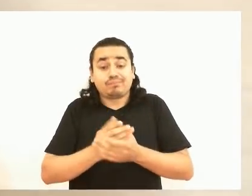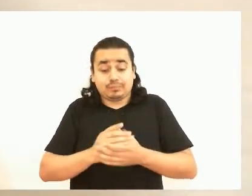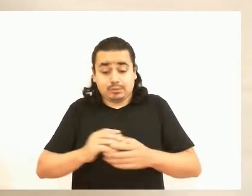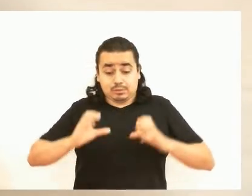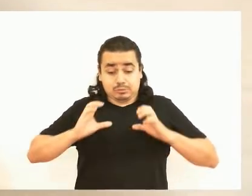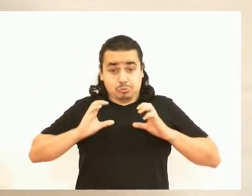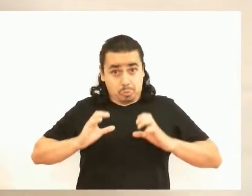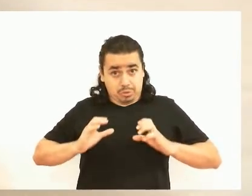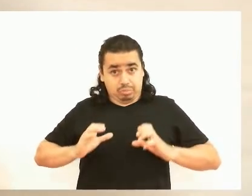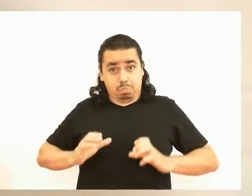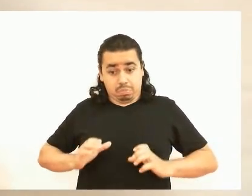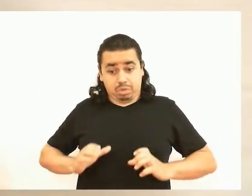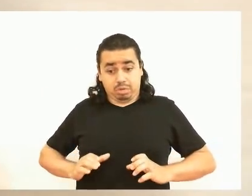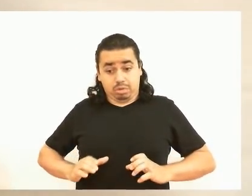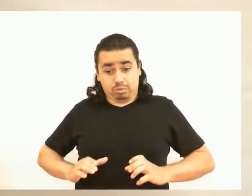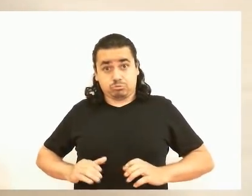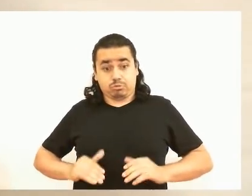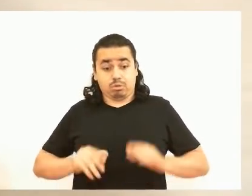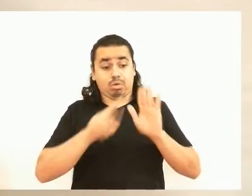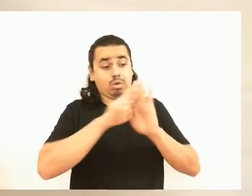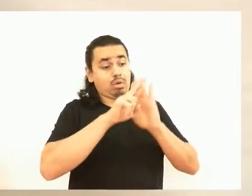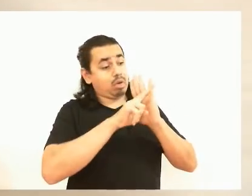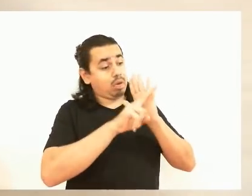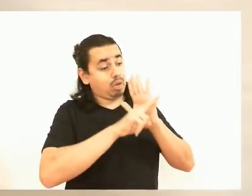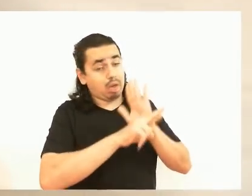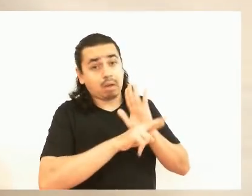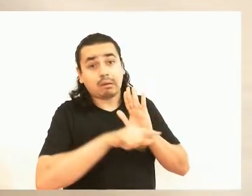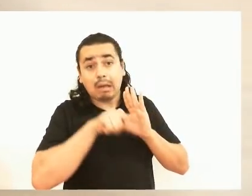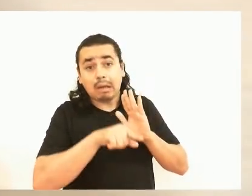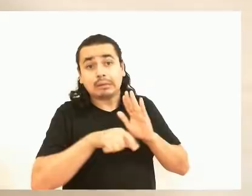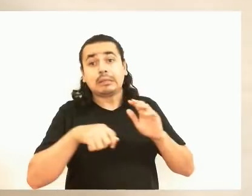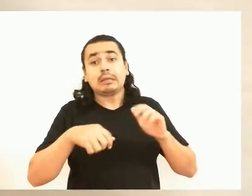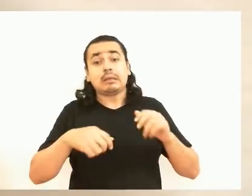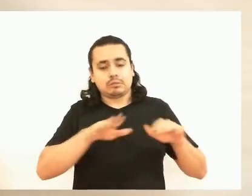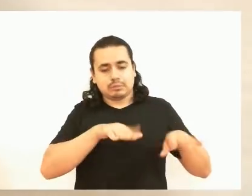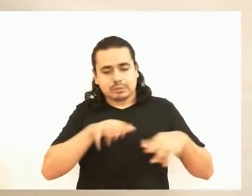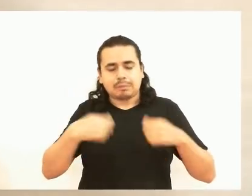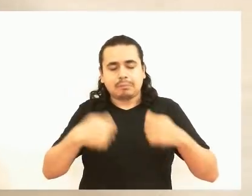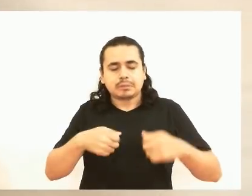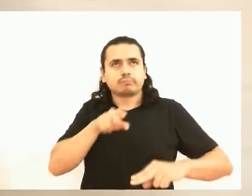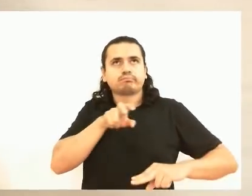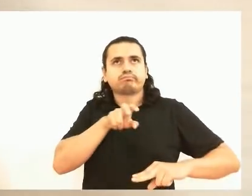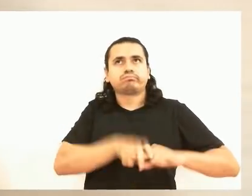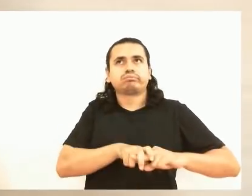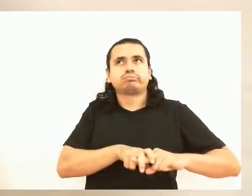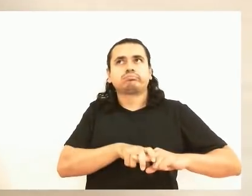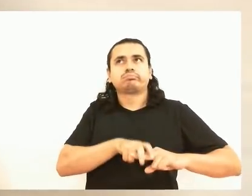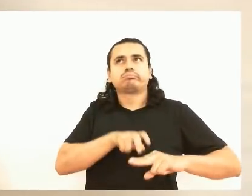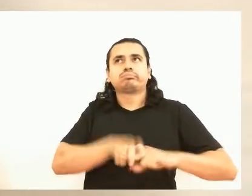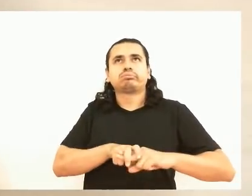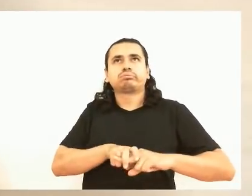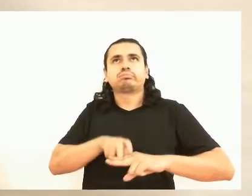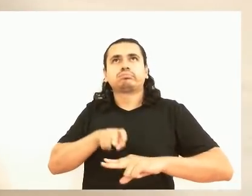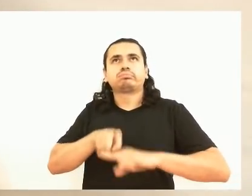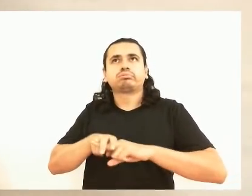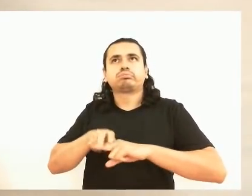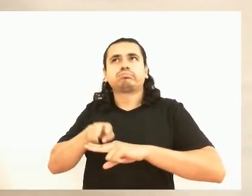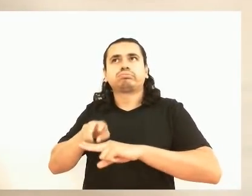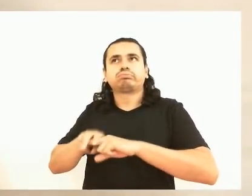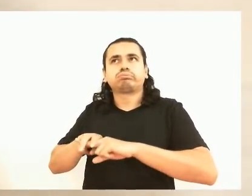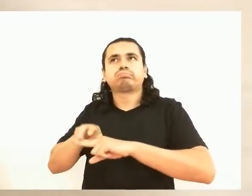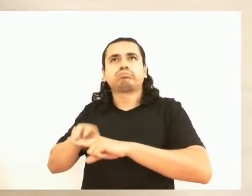entre aspas convidam para um movimento para o enfileirado para o corpo sentado para o